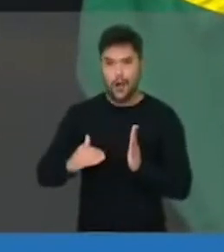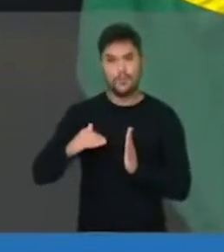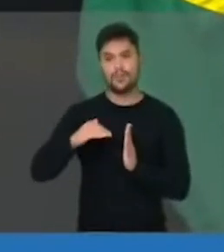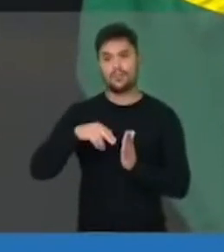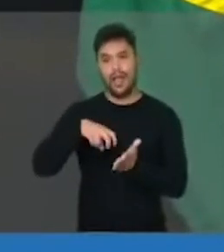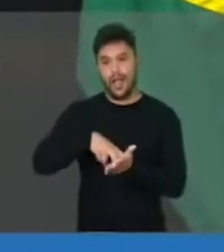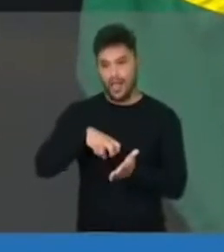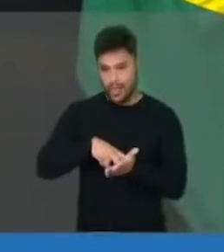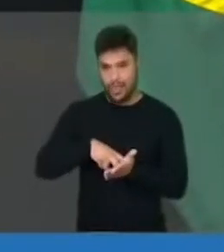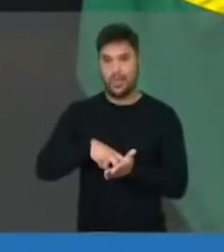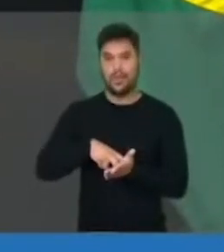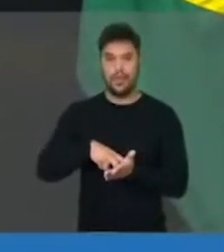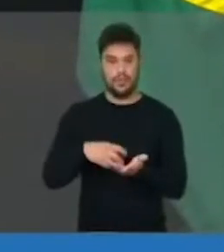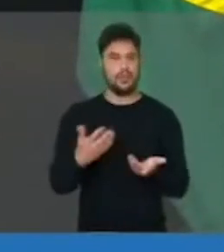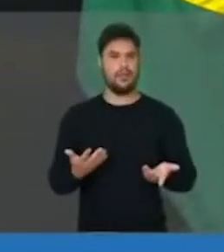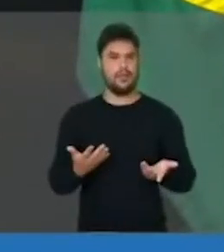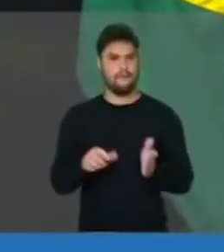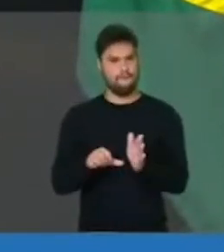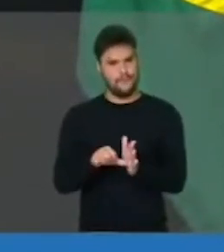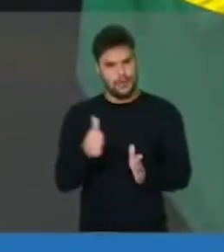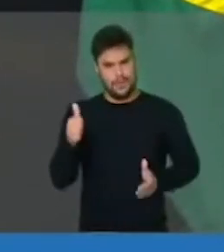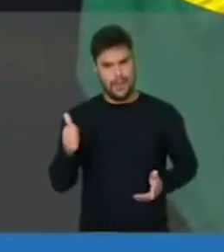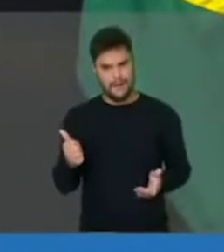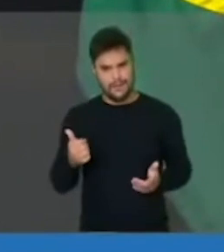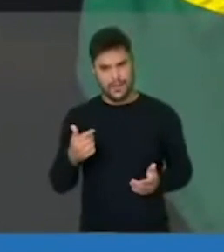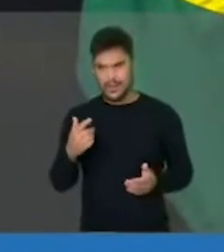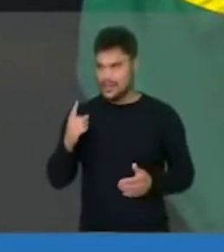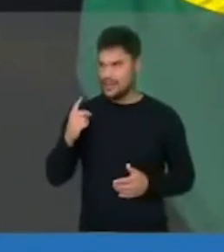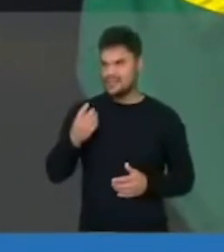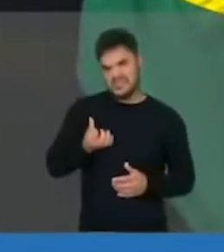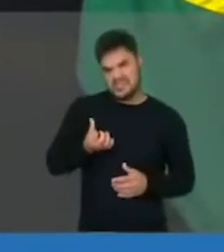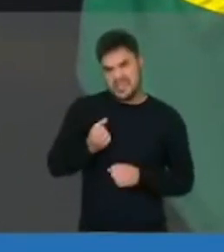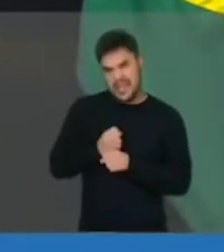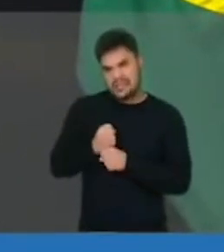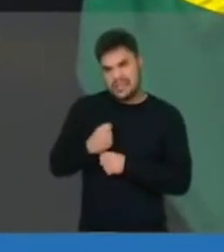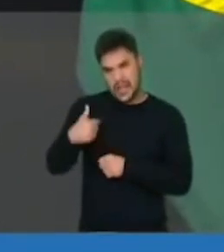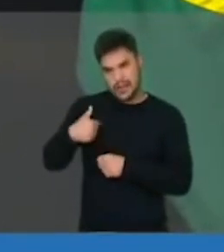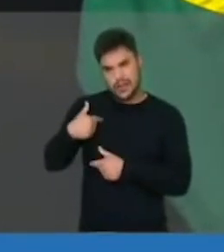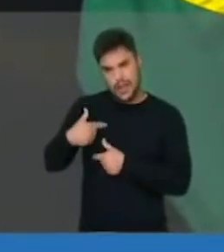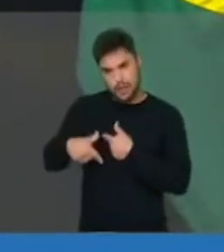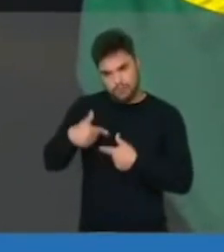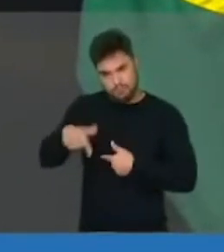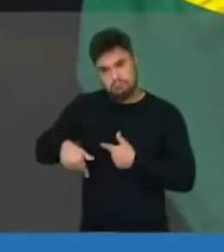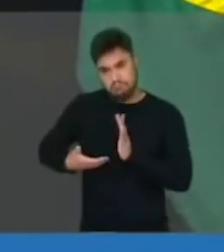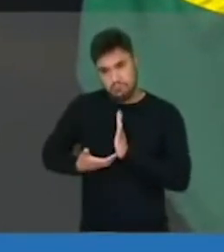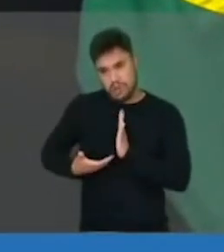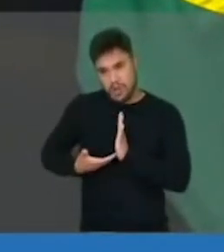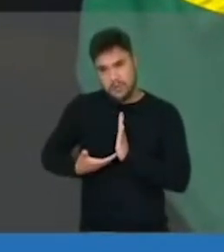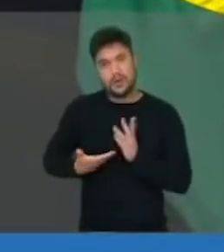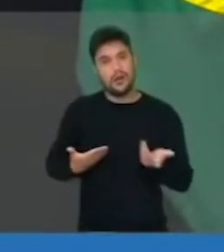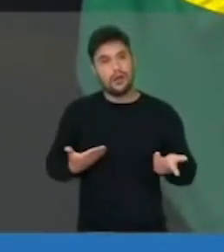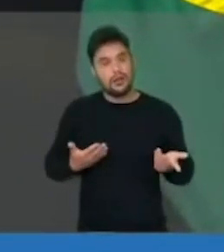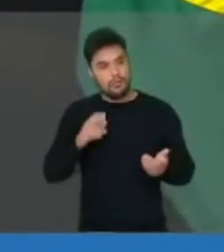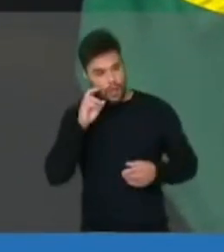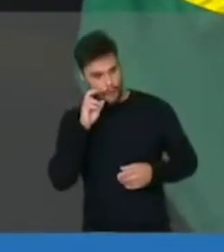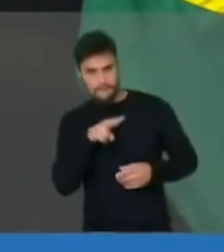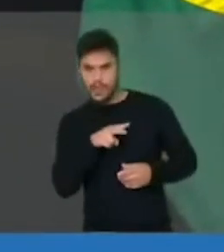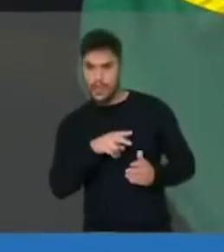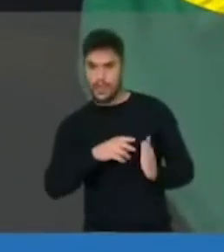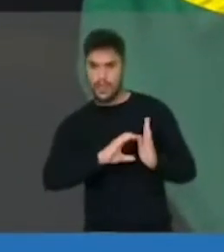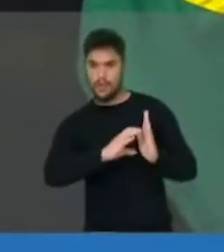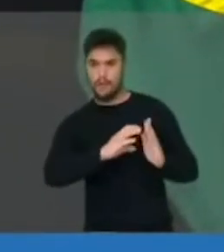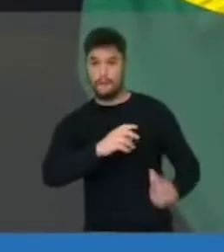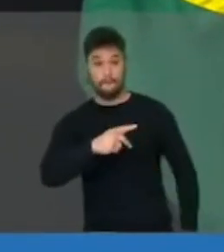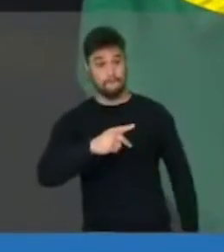penal é a primeira vez nesses 5 se anos de câmara dos deputados que eu tenho que eu vejo o